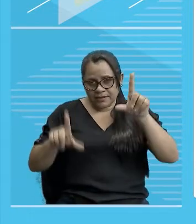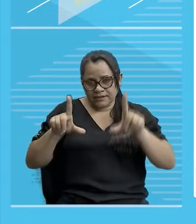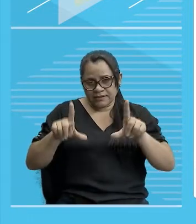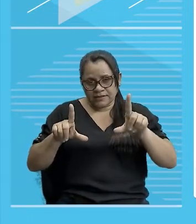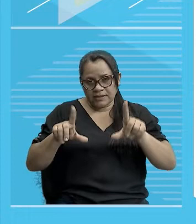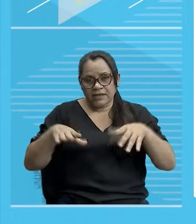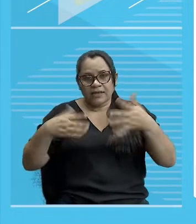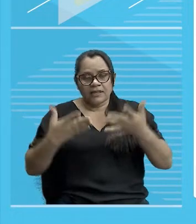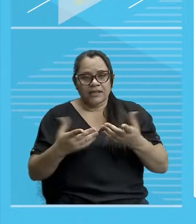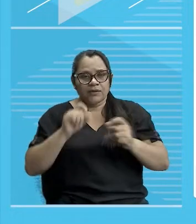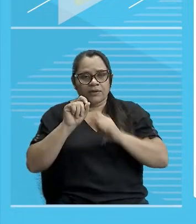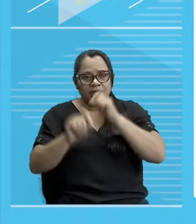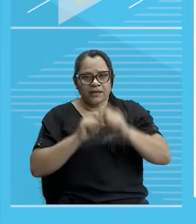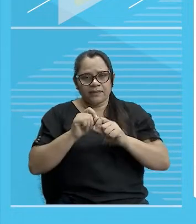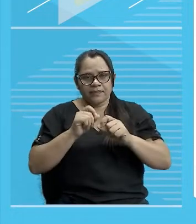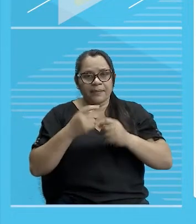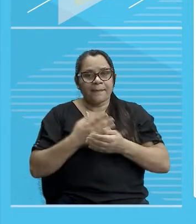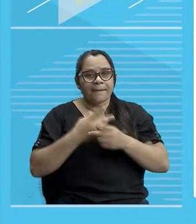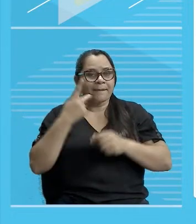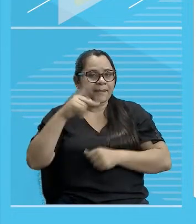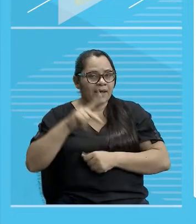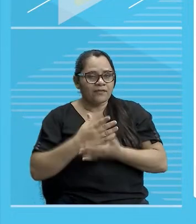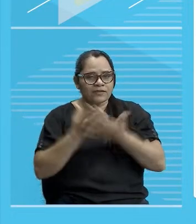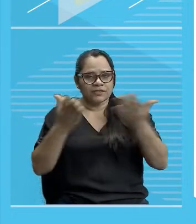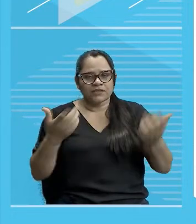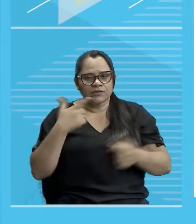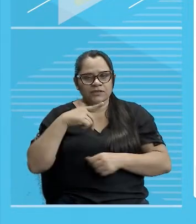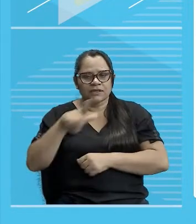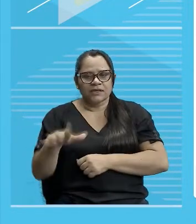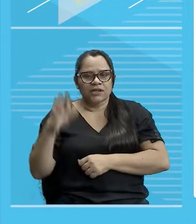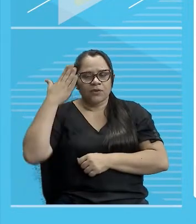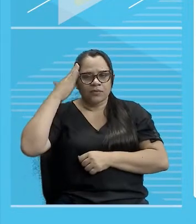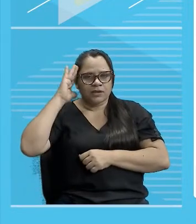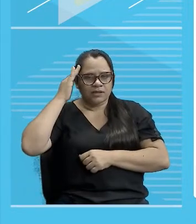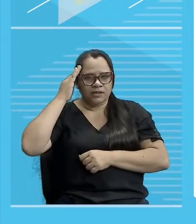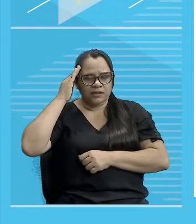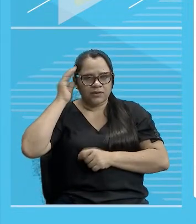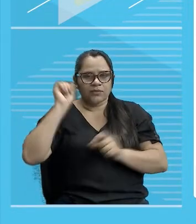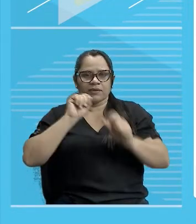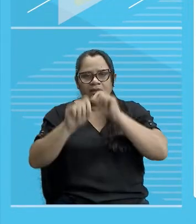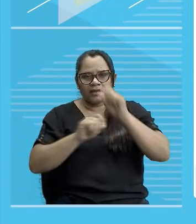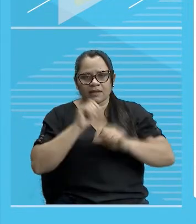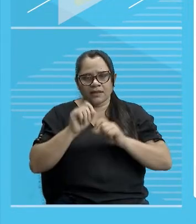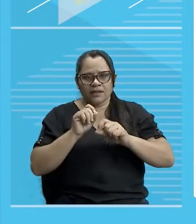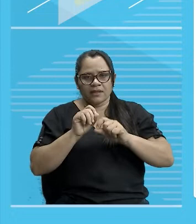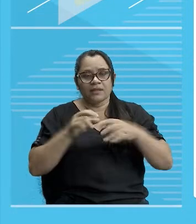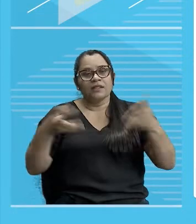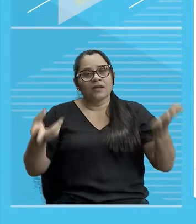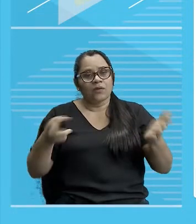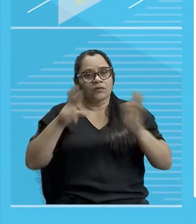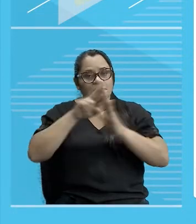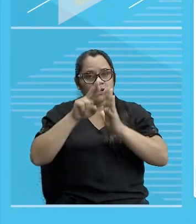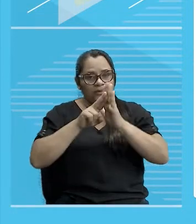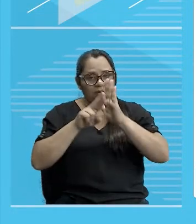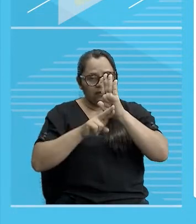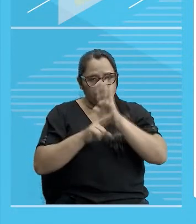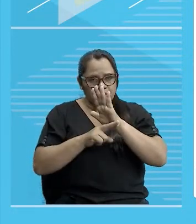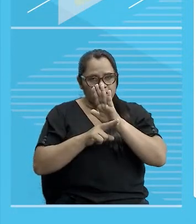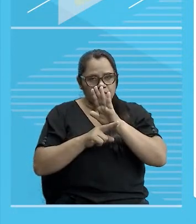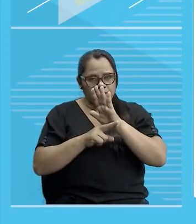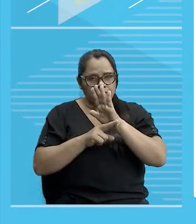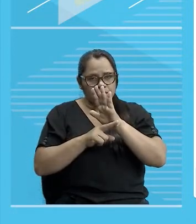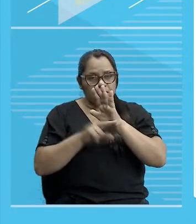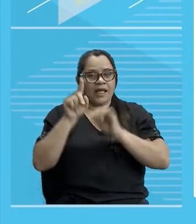então vocês conseguiram entender o que é um software aí gente os regulamentos ele serve